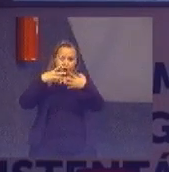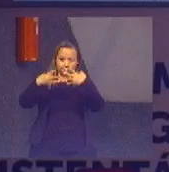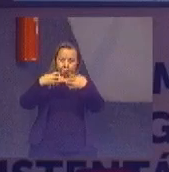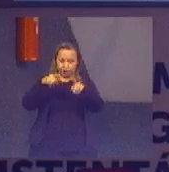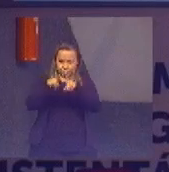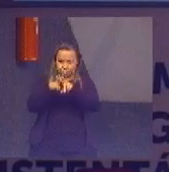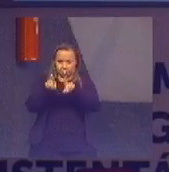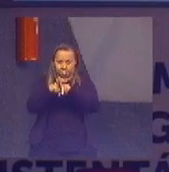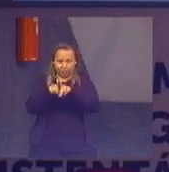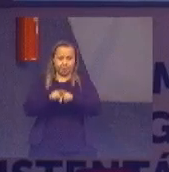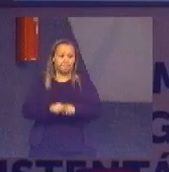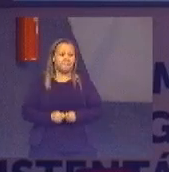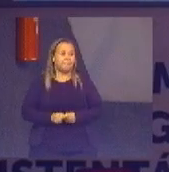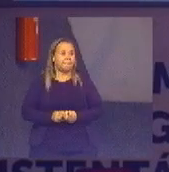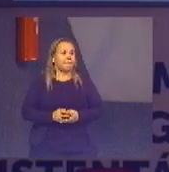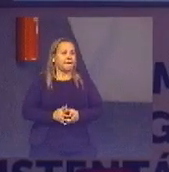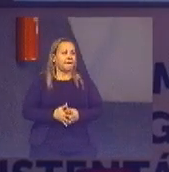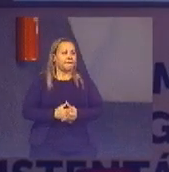gente vê que está mais ou menos em estado.